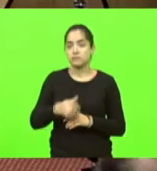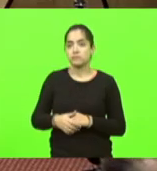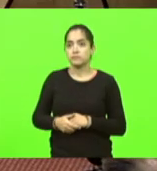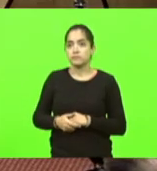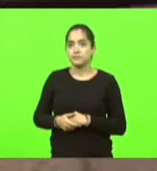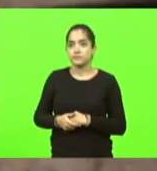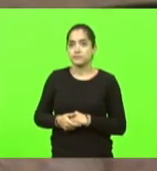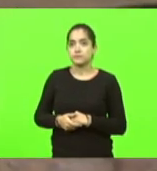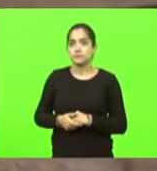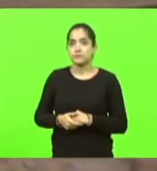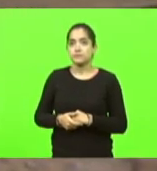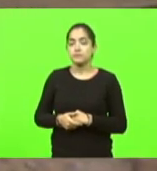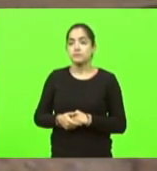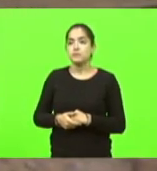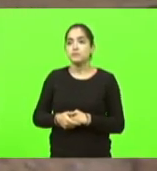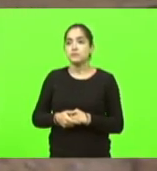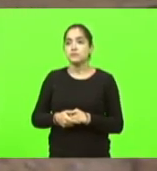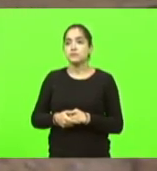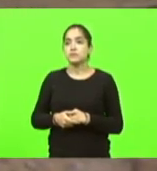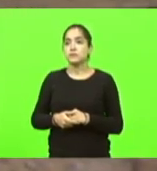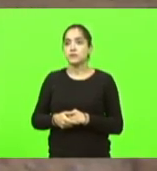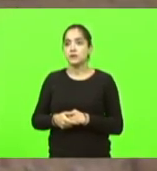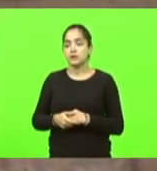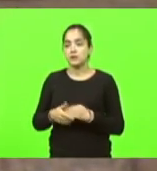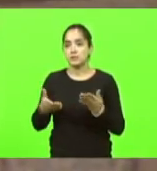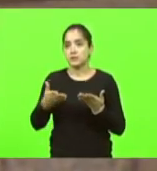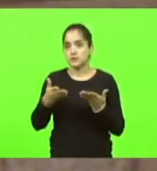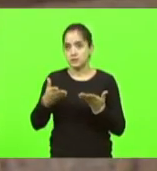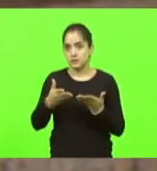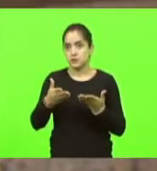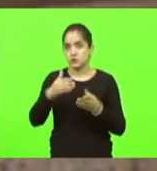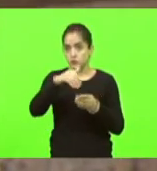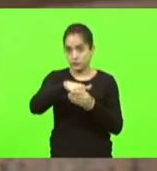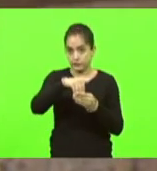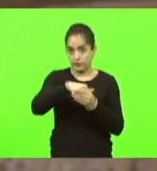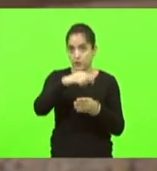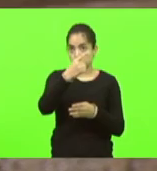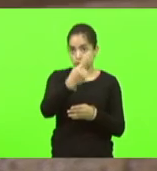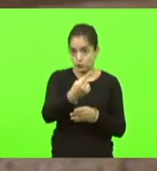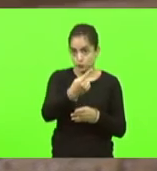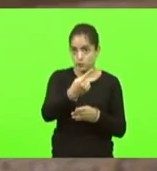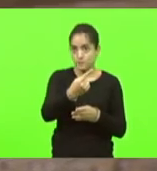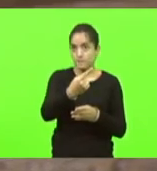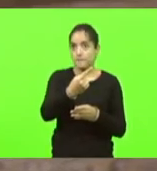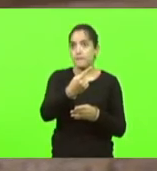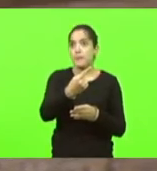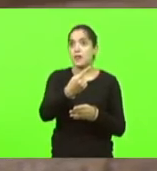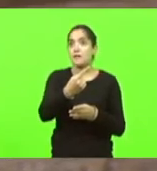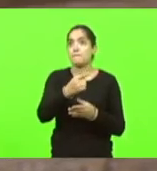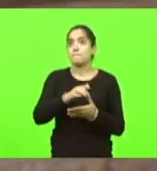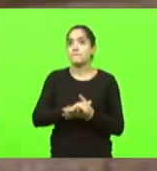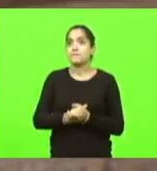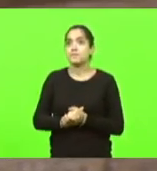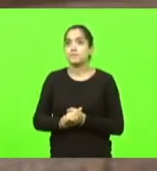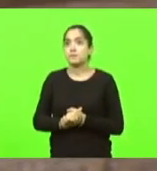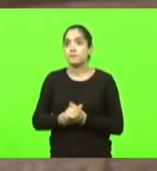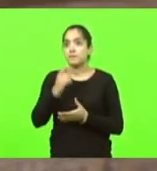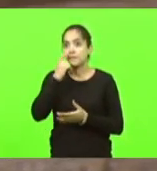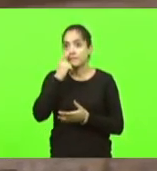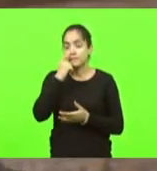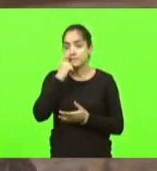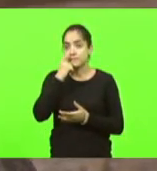o presidente eu quero dar o meu encaminhamento para pelo voto um apoiando aqui com licença deputados